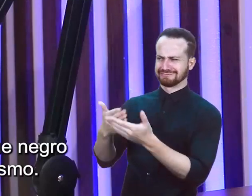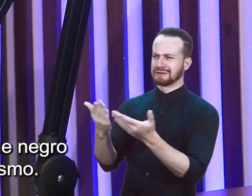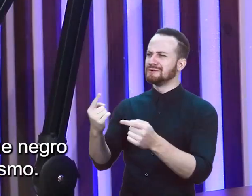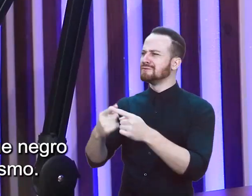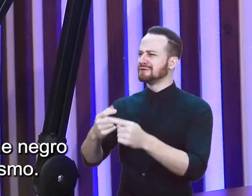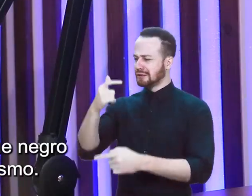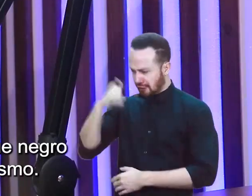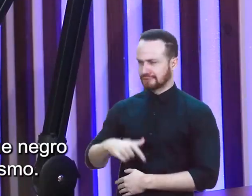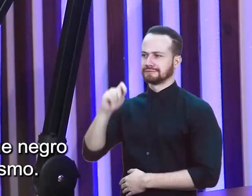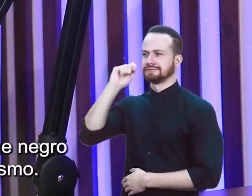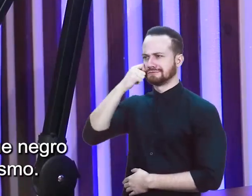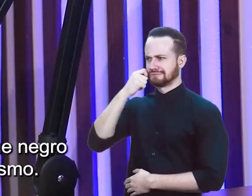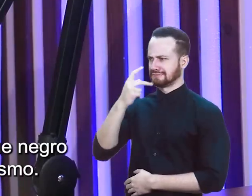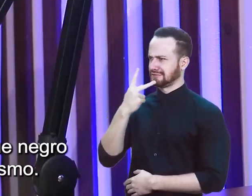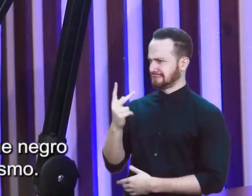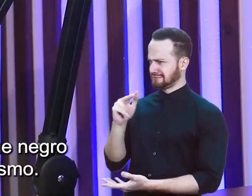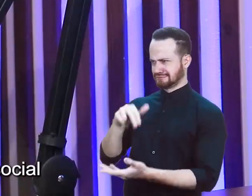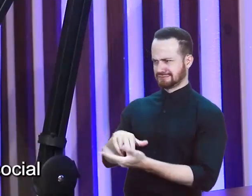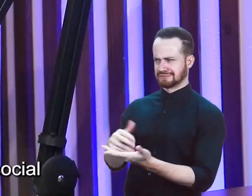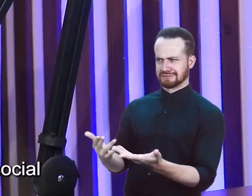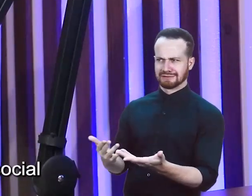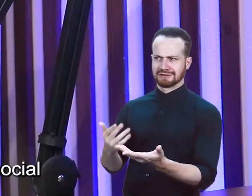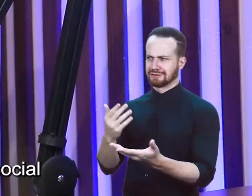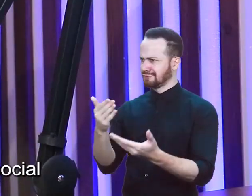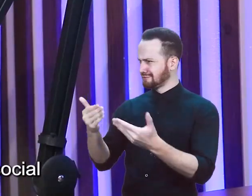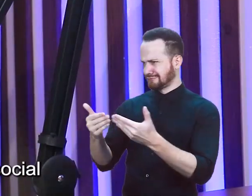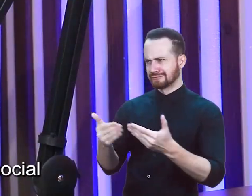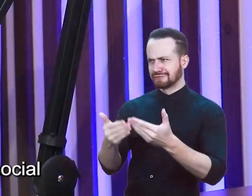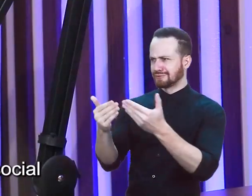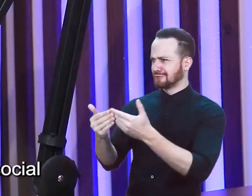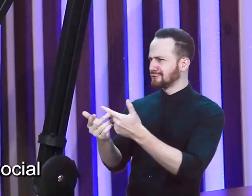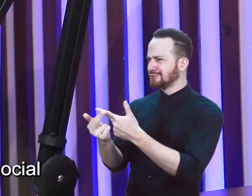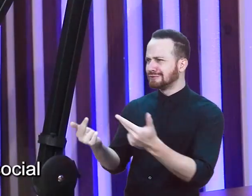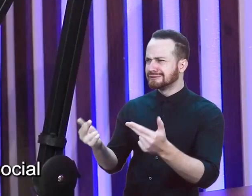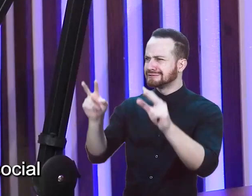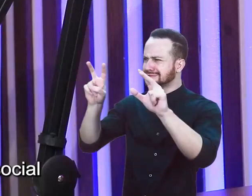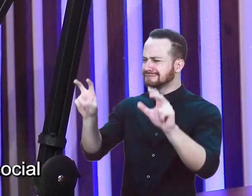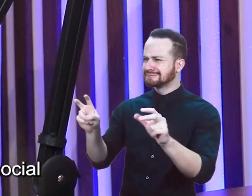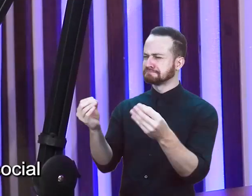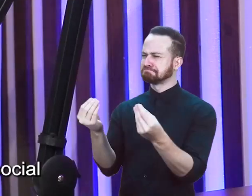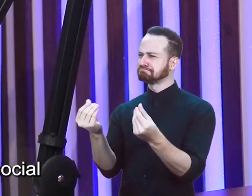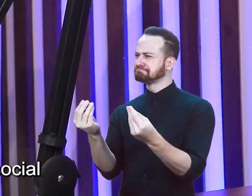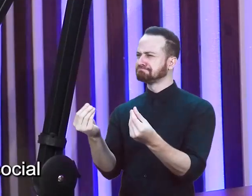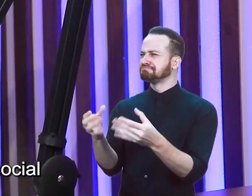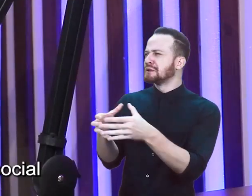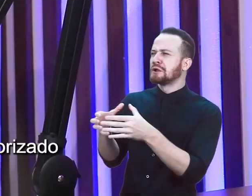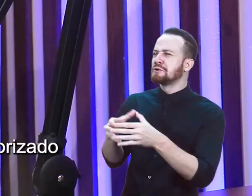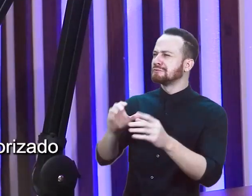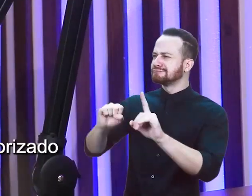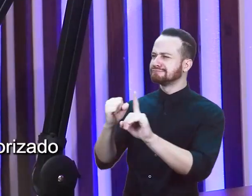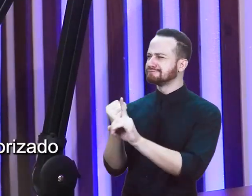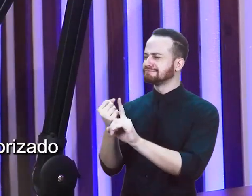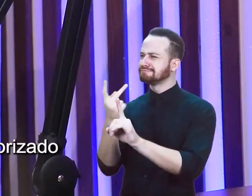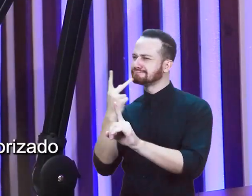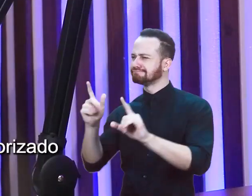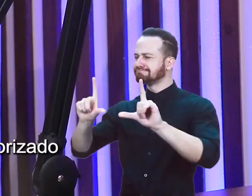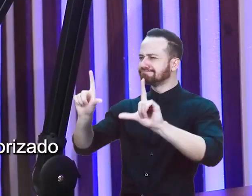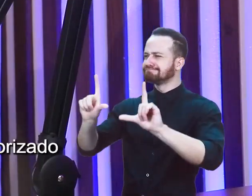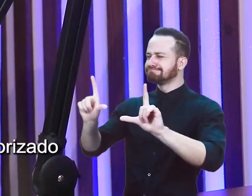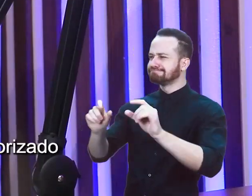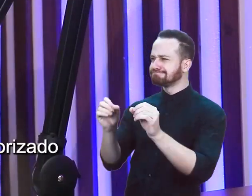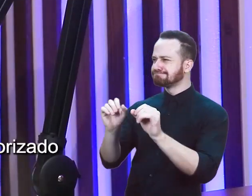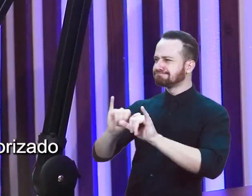negro sou eu. E eu não rio de mim mesmo, nem vou rir de qualquer grupo social que esteja